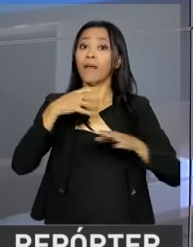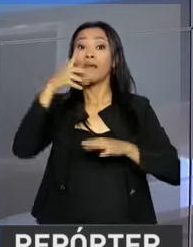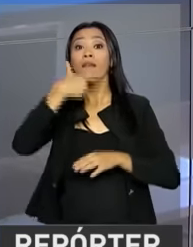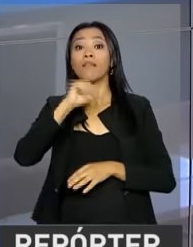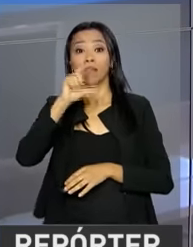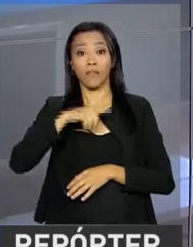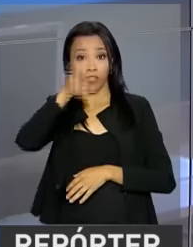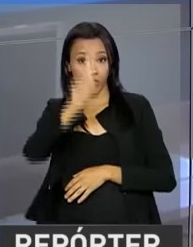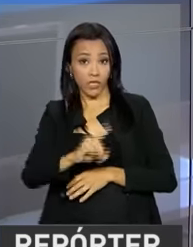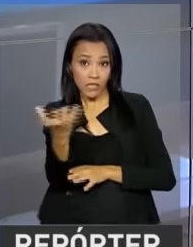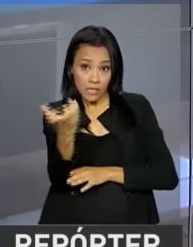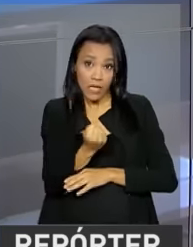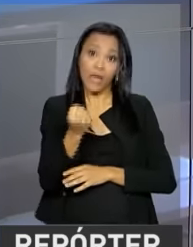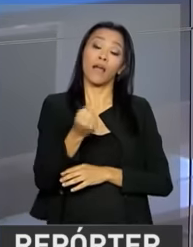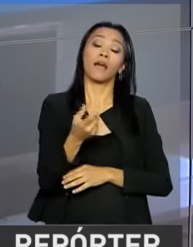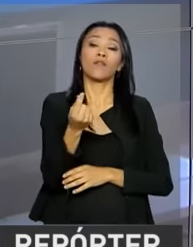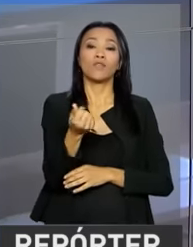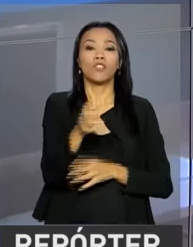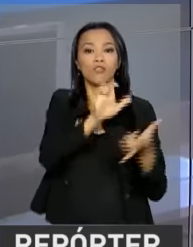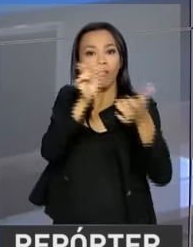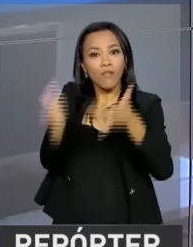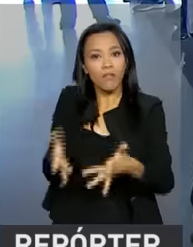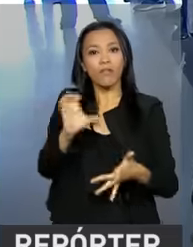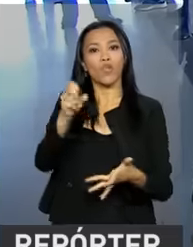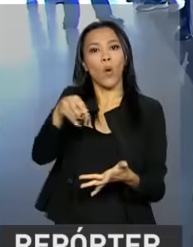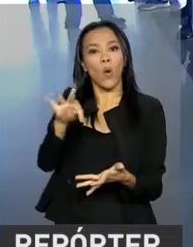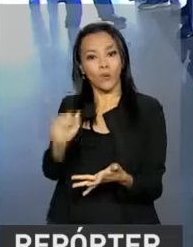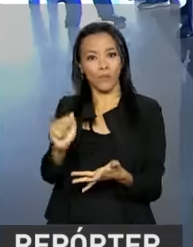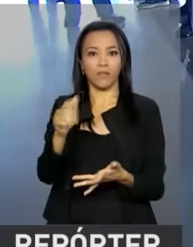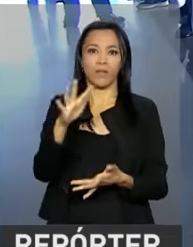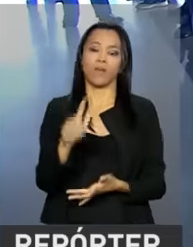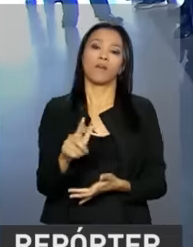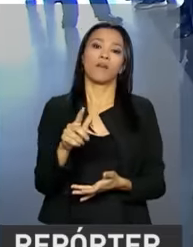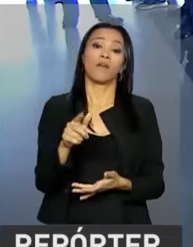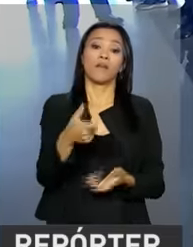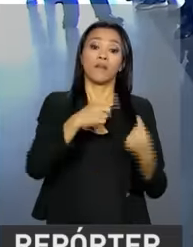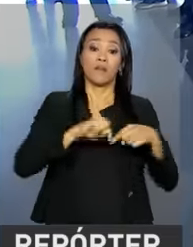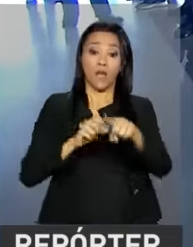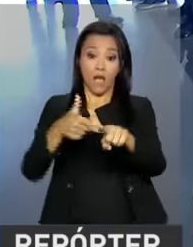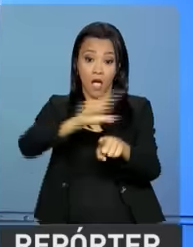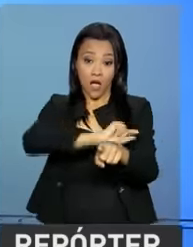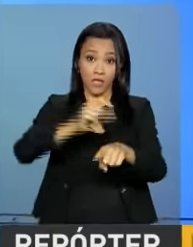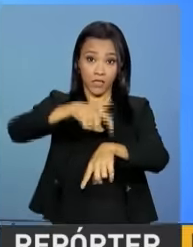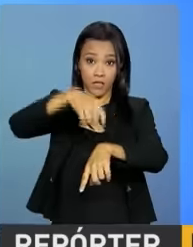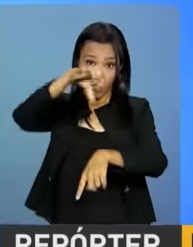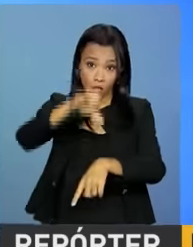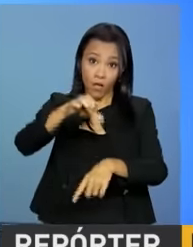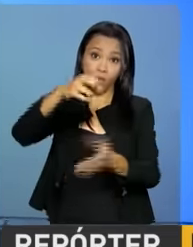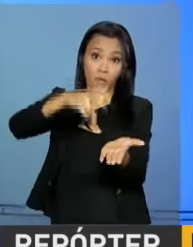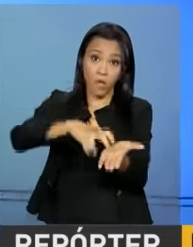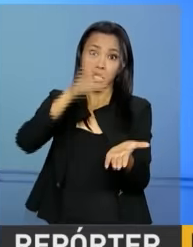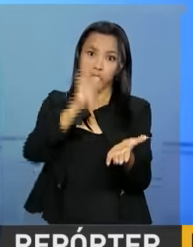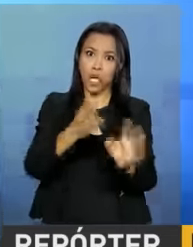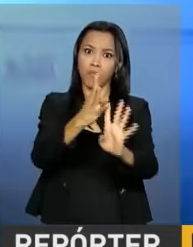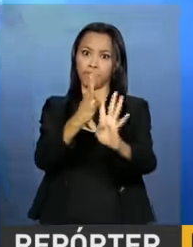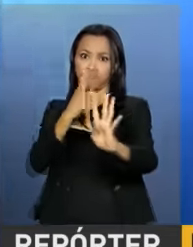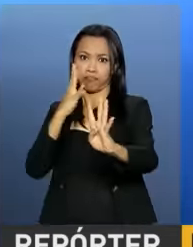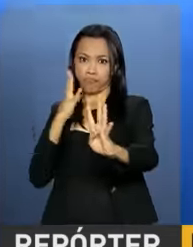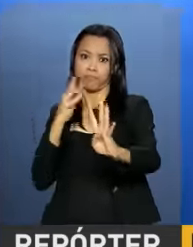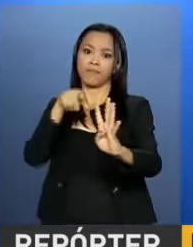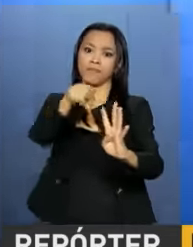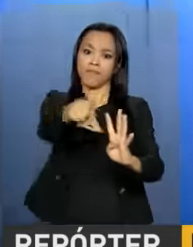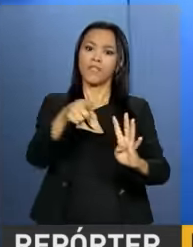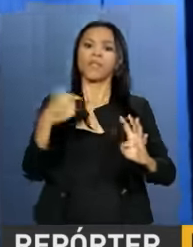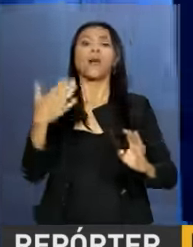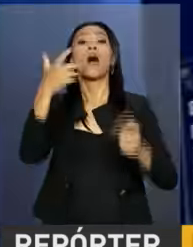FGTS de contas e nativas Antes das 9 horas da manhã já havia fila nesta agência da Caixa